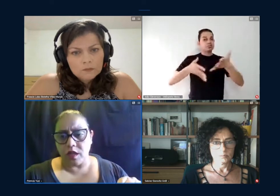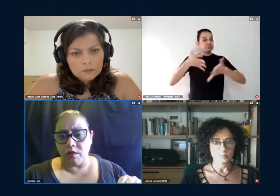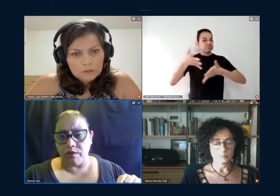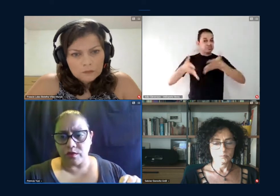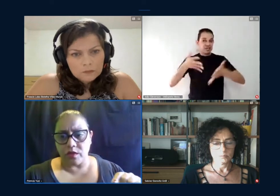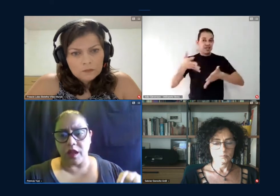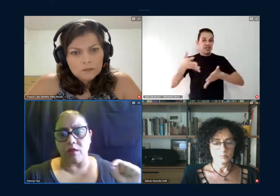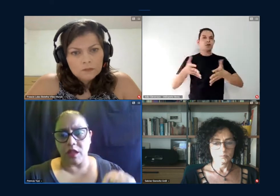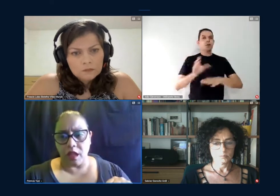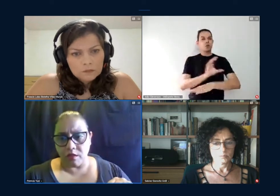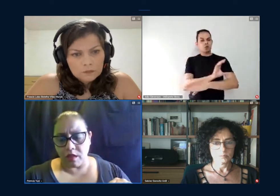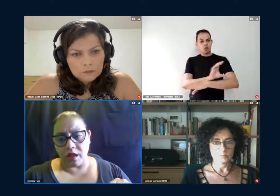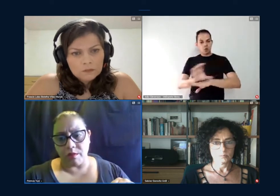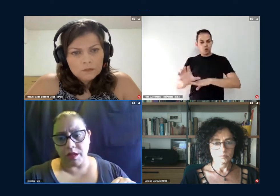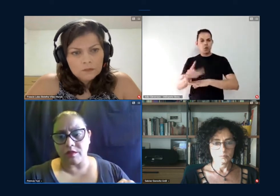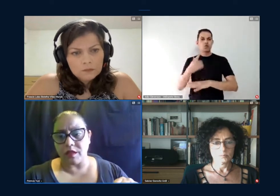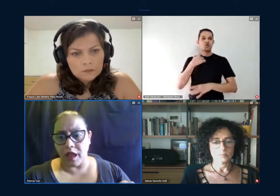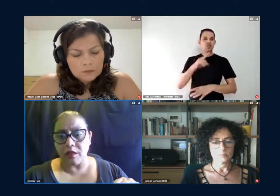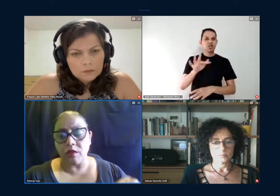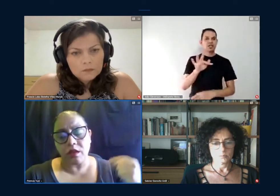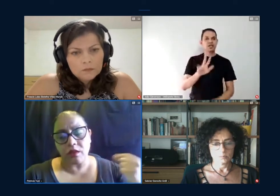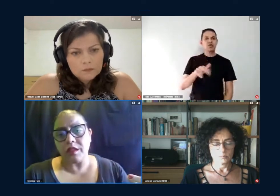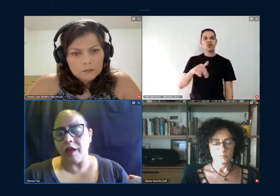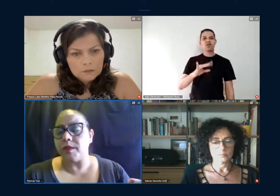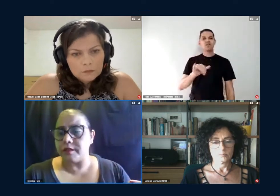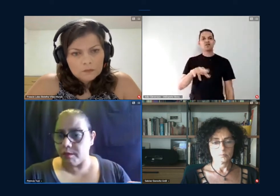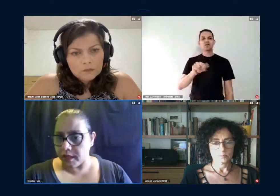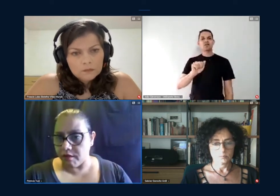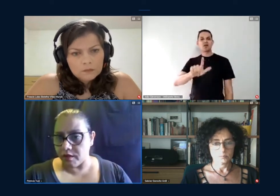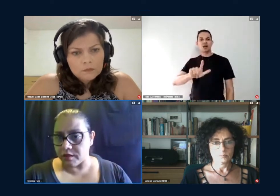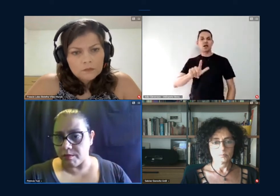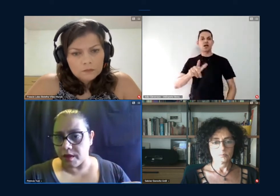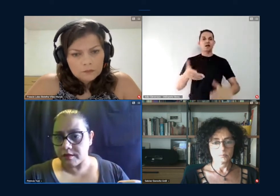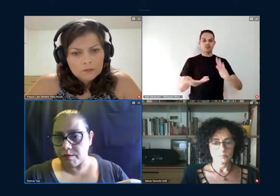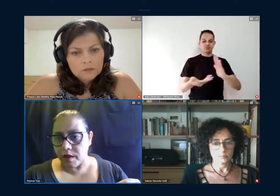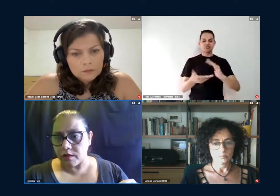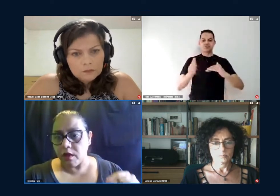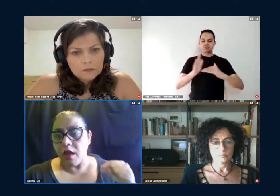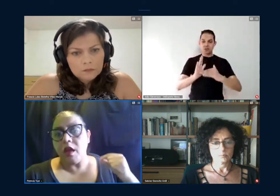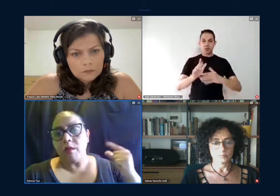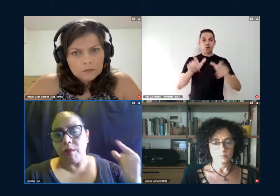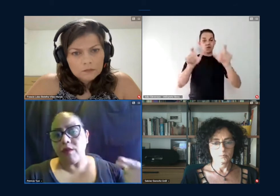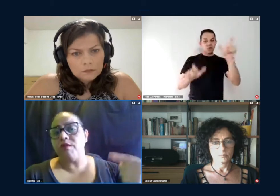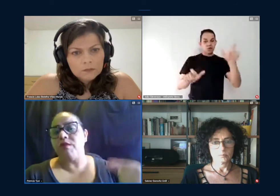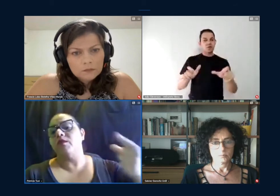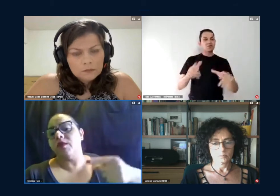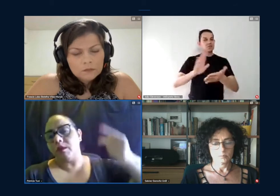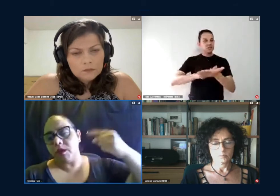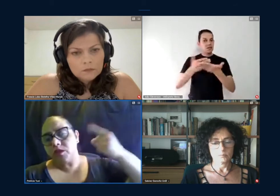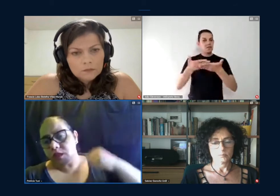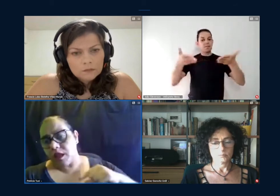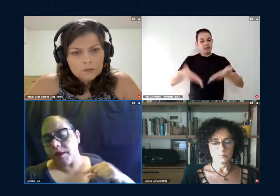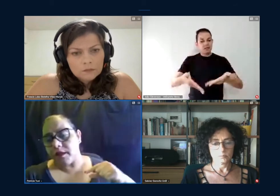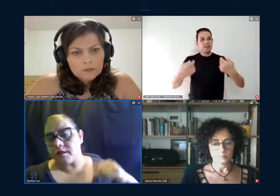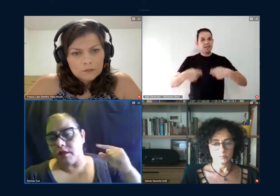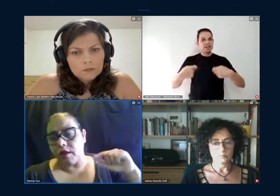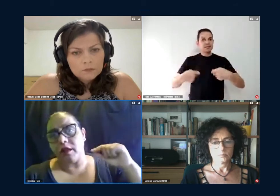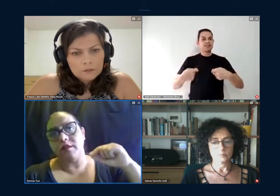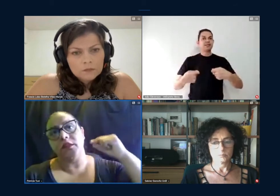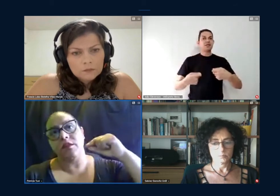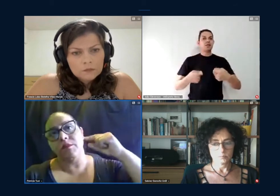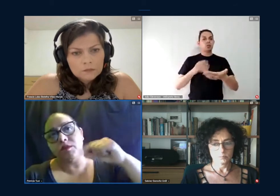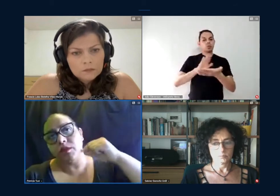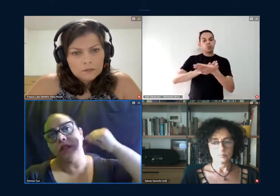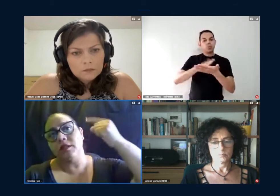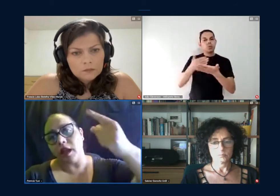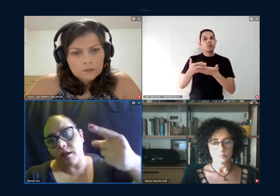cursos de língua funcional dentro da Câmara do Senado que os intérpretes também deveriam estar participando para não vir um double de interpretação,